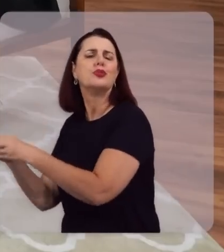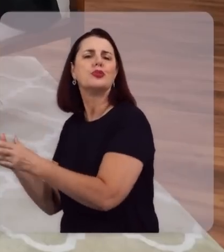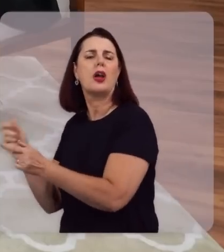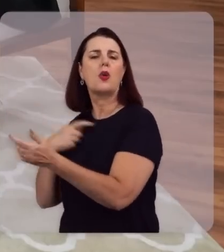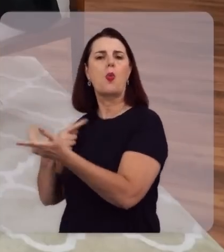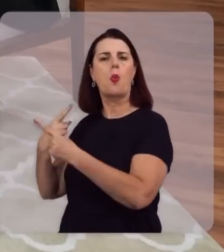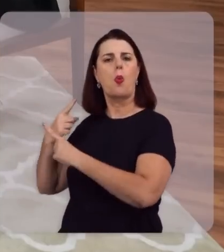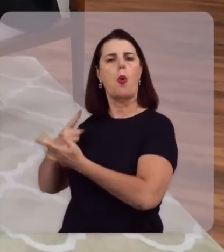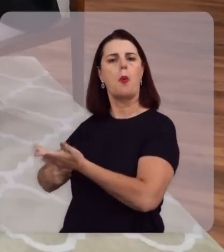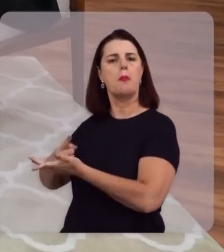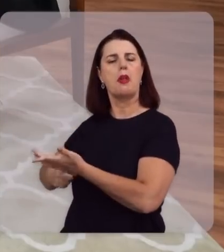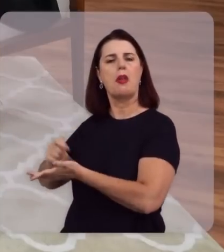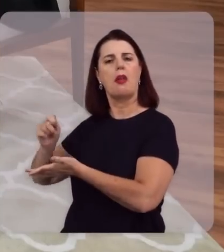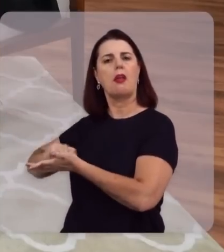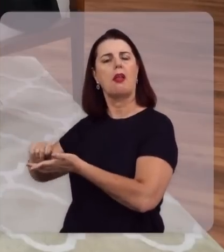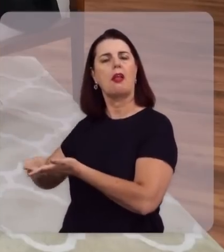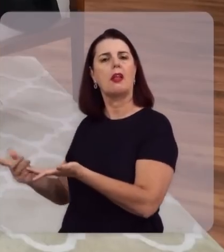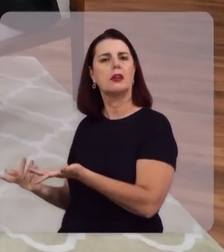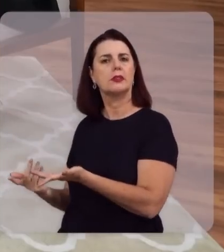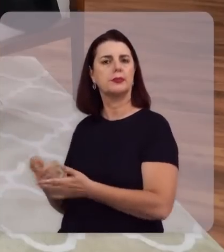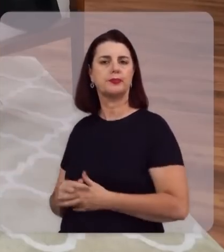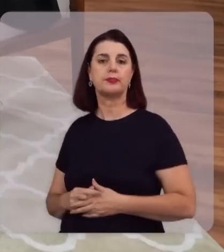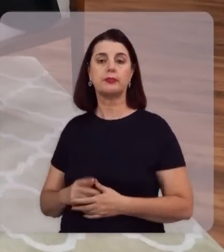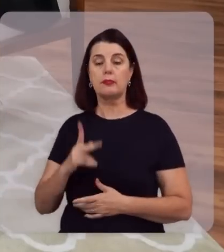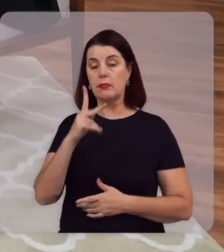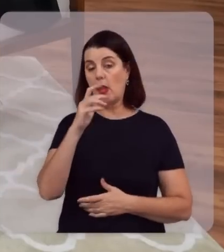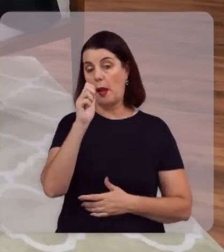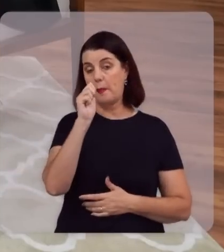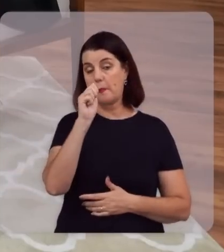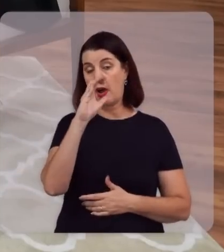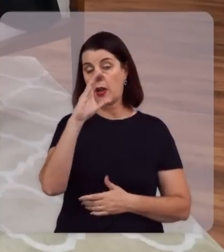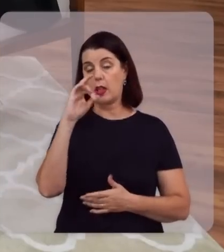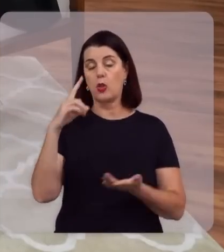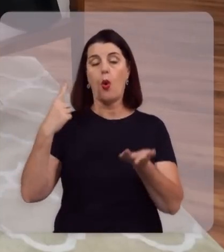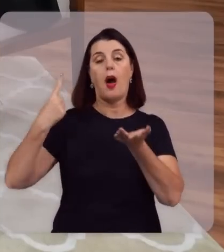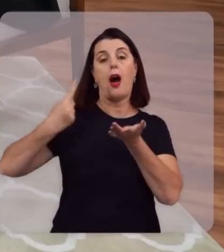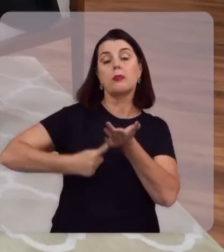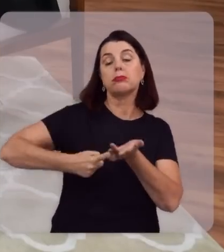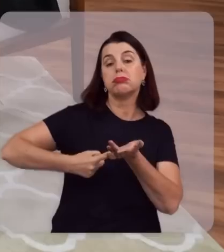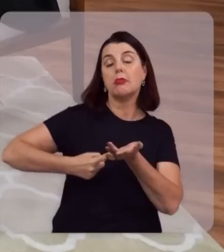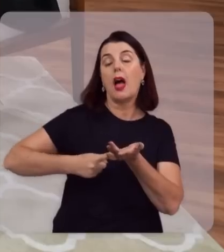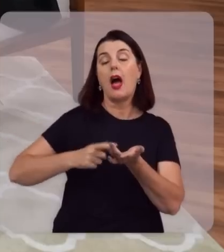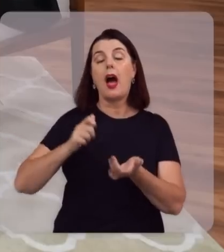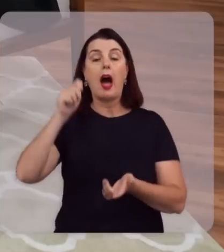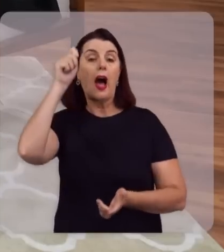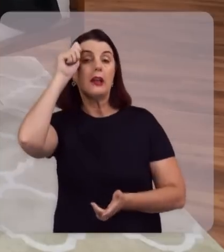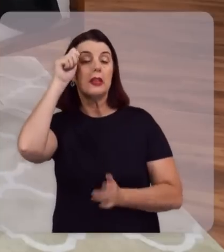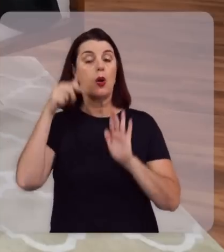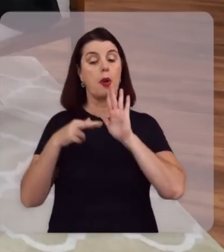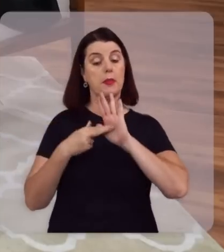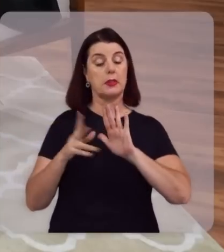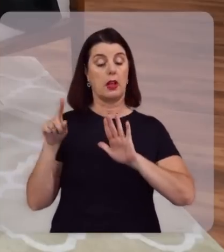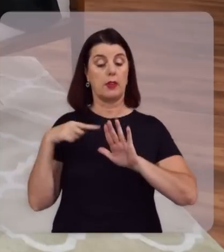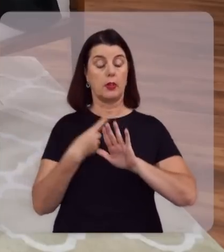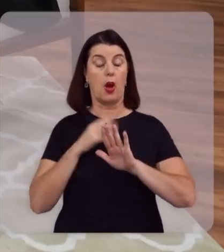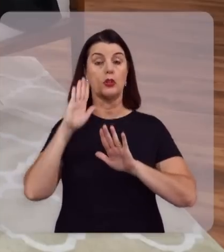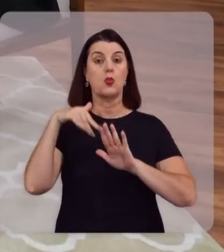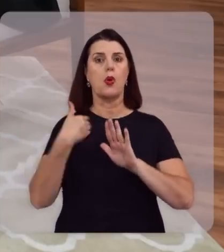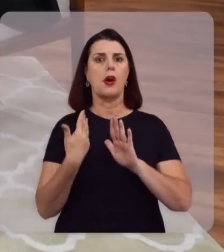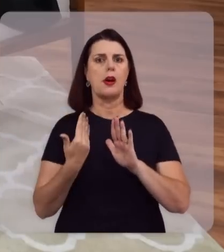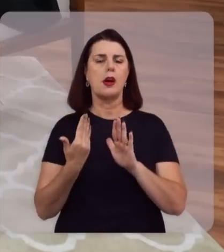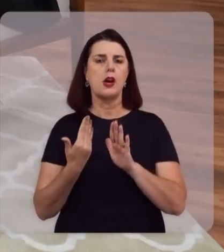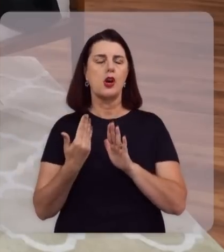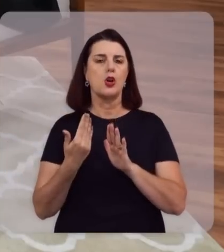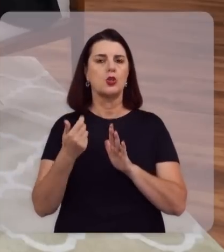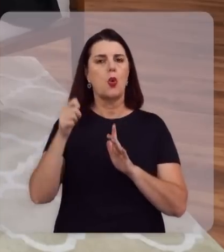dentro daquele acordo. Ele é o representante do pacto federativo. Então, Adão nos representava a todos nós. Quando